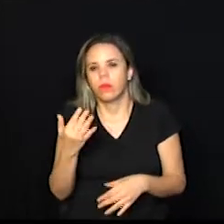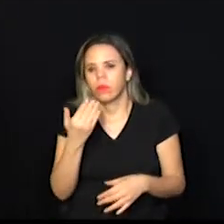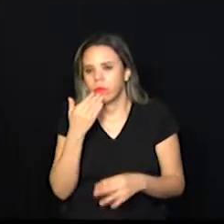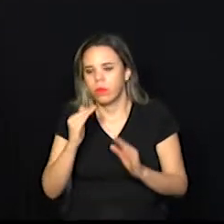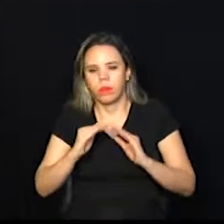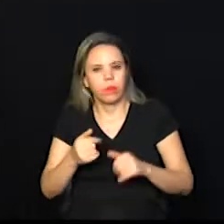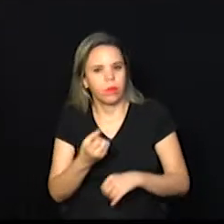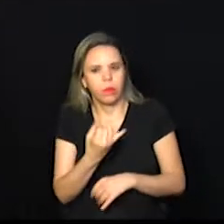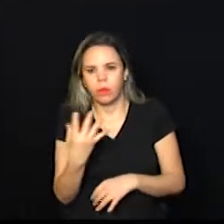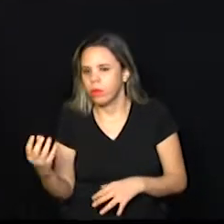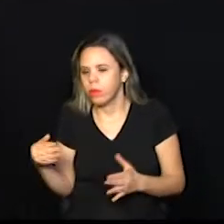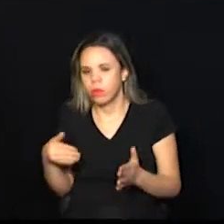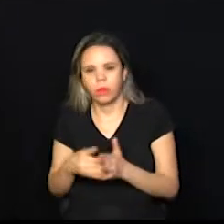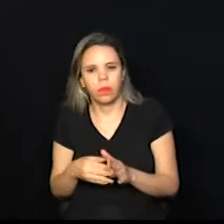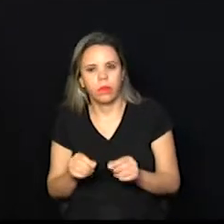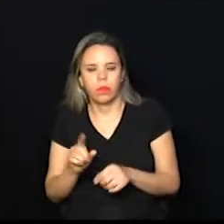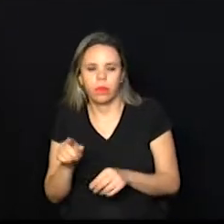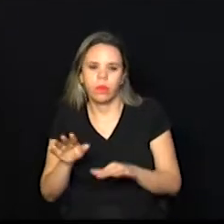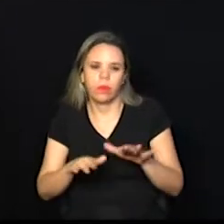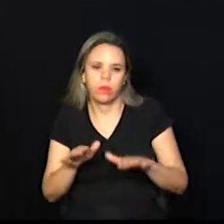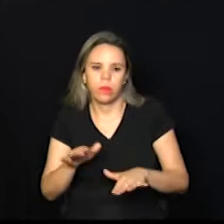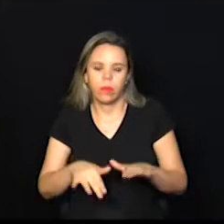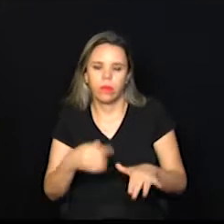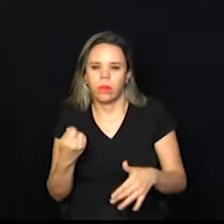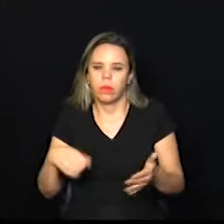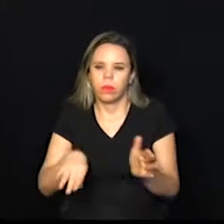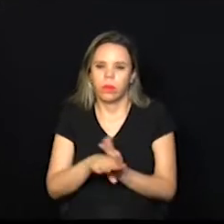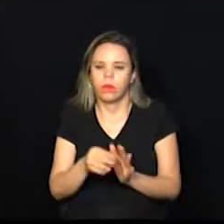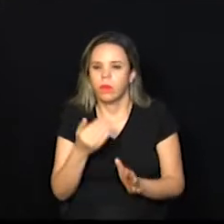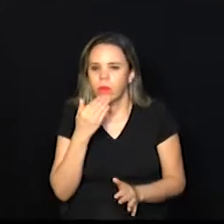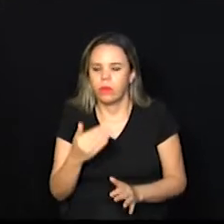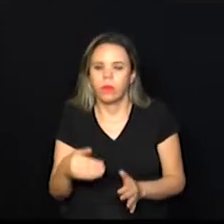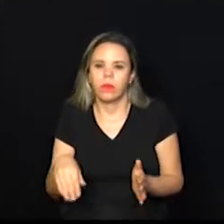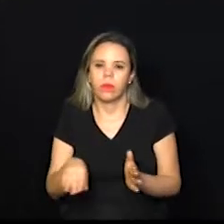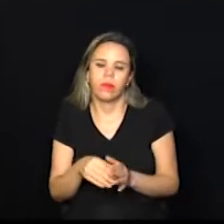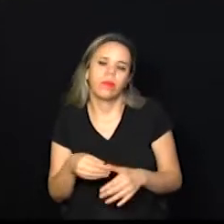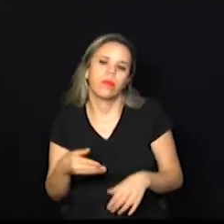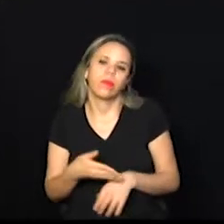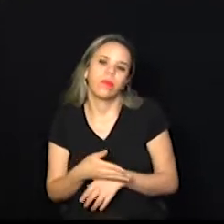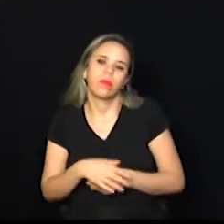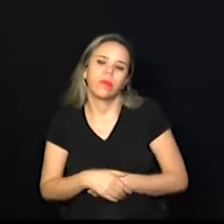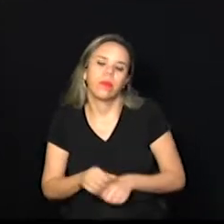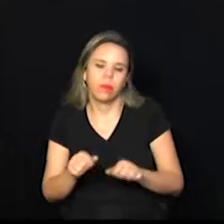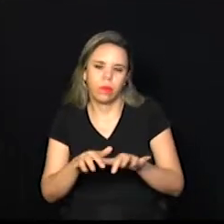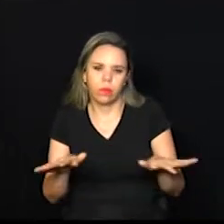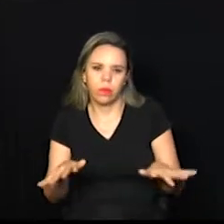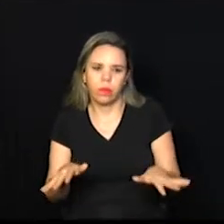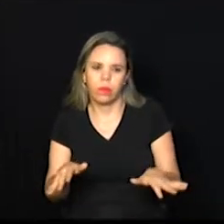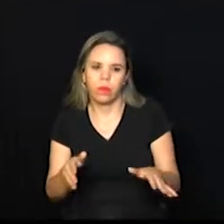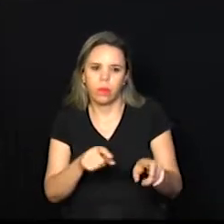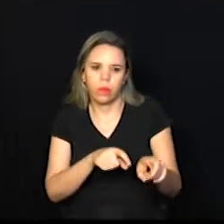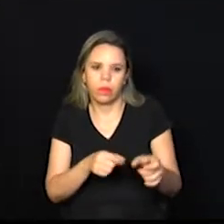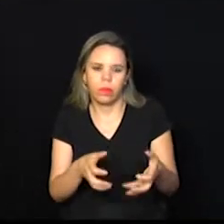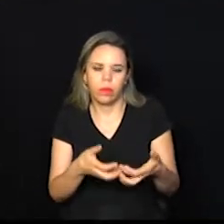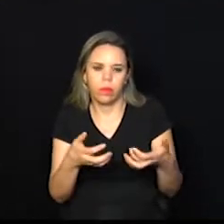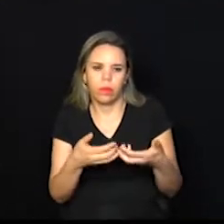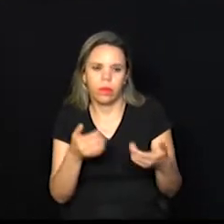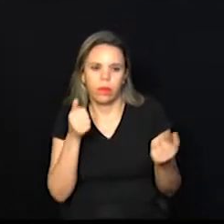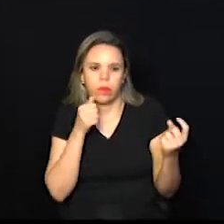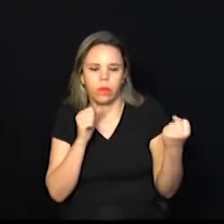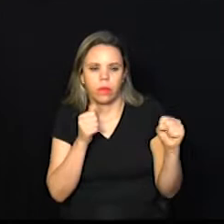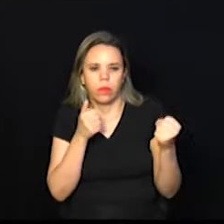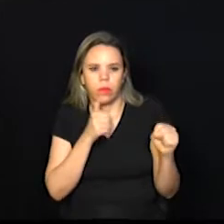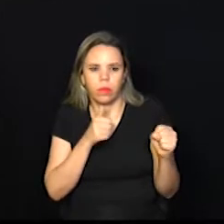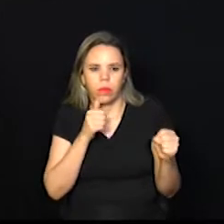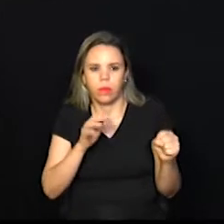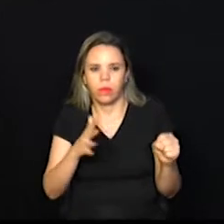temos uma cota, mas é conforme a demanda que chega delas. Tá? Distribuição de hortifruti. Hoje são 8 mulheres, em